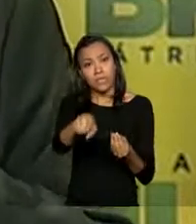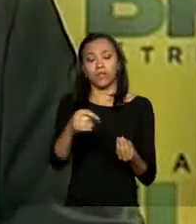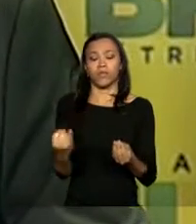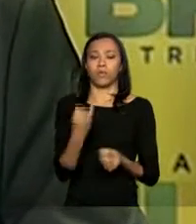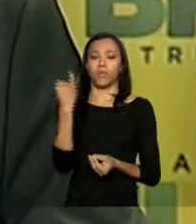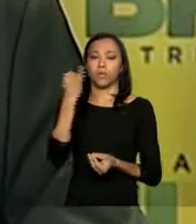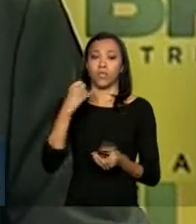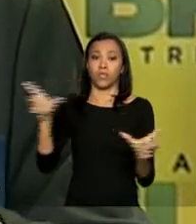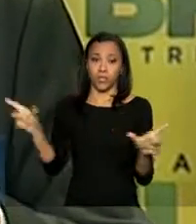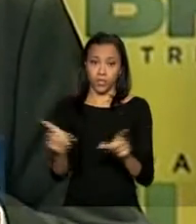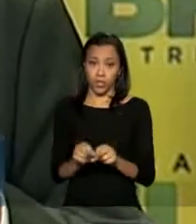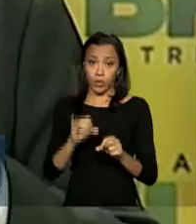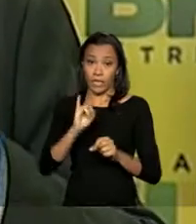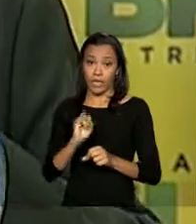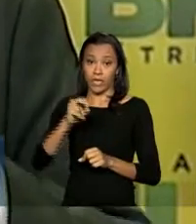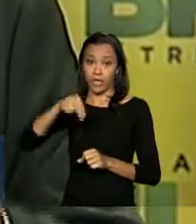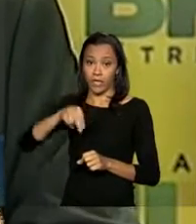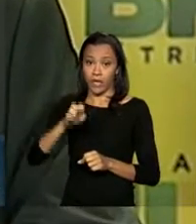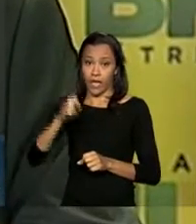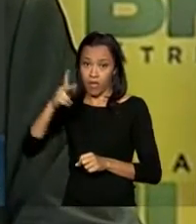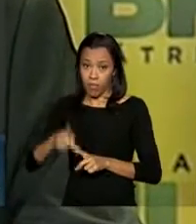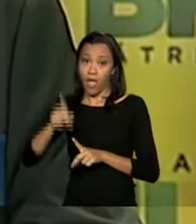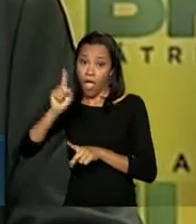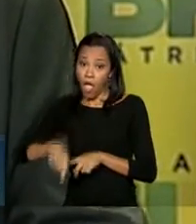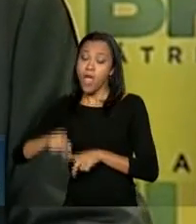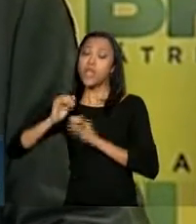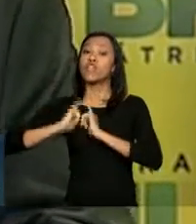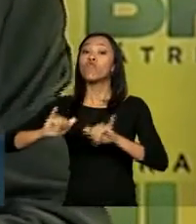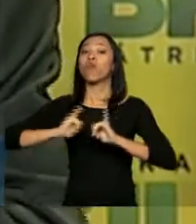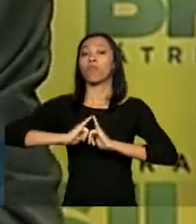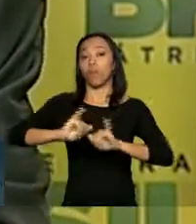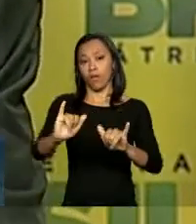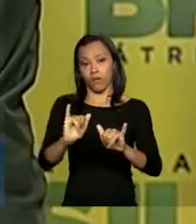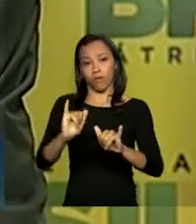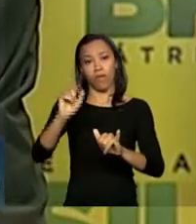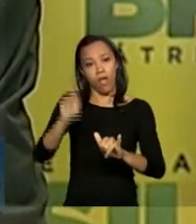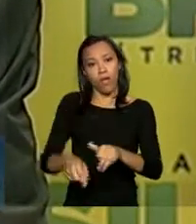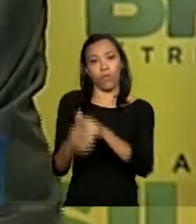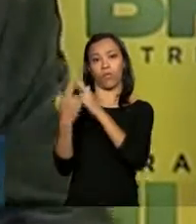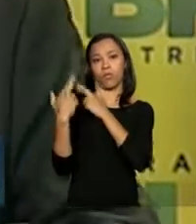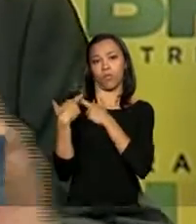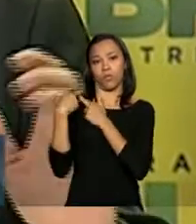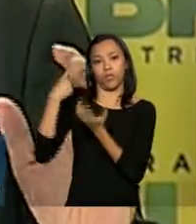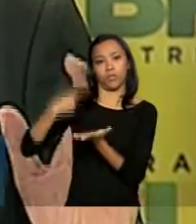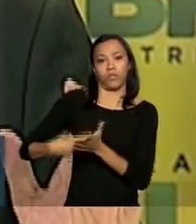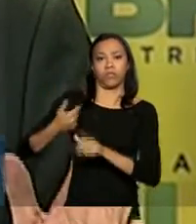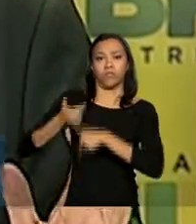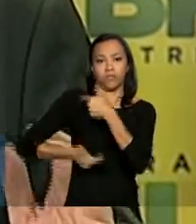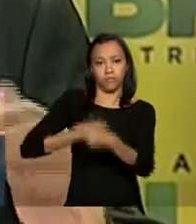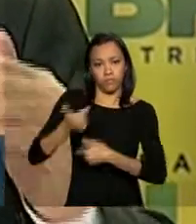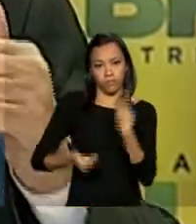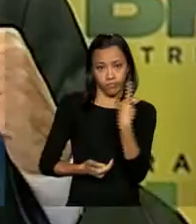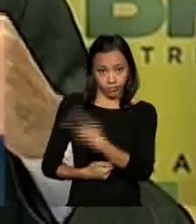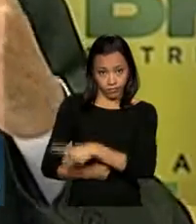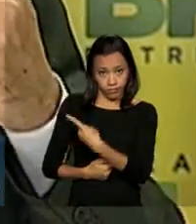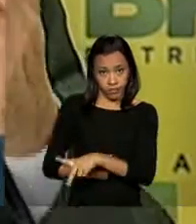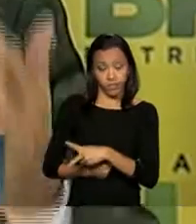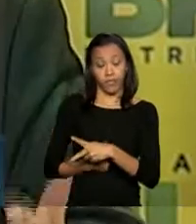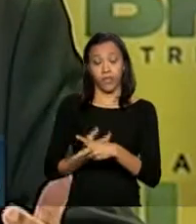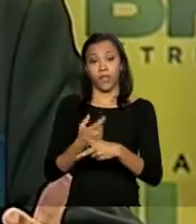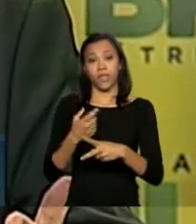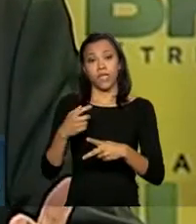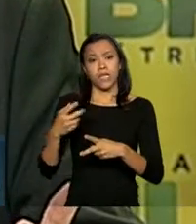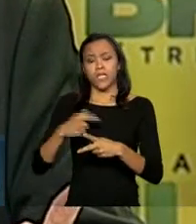do INEP é dar informações. Nós estamos fazendo um exercício de análise, mas nós não estamos, ao lhes